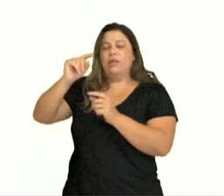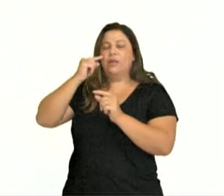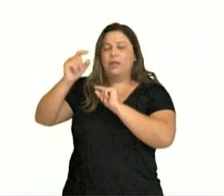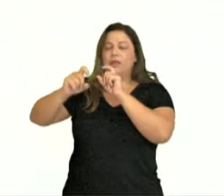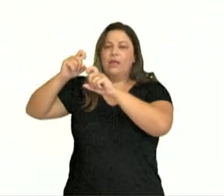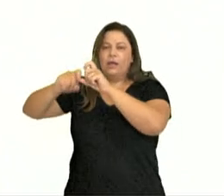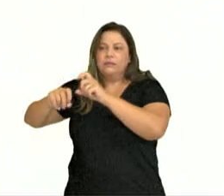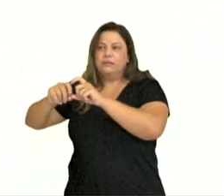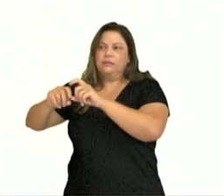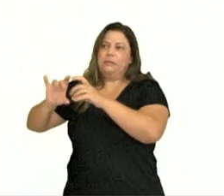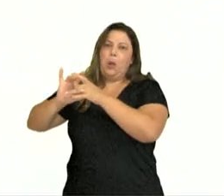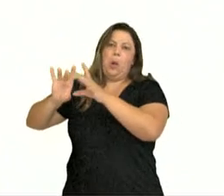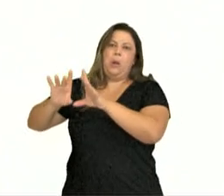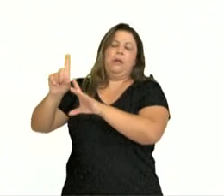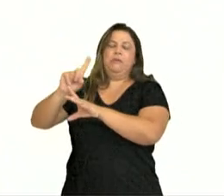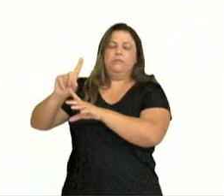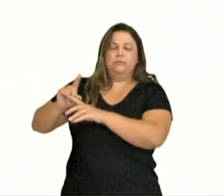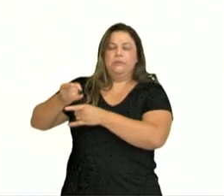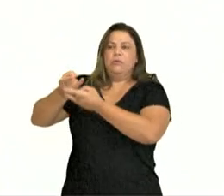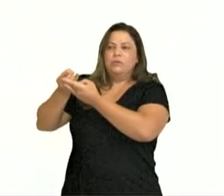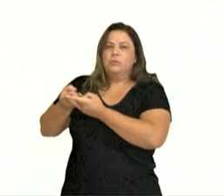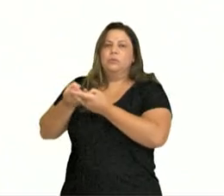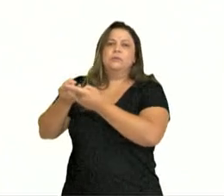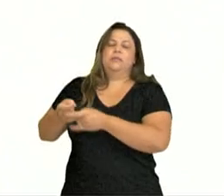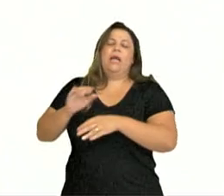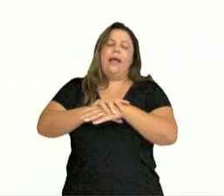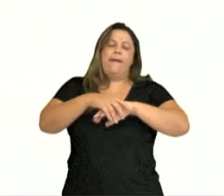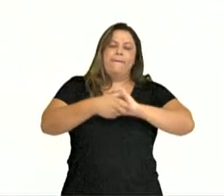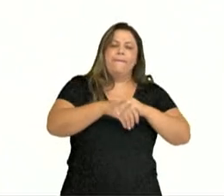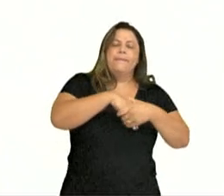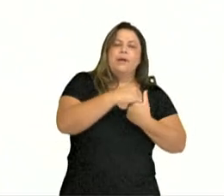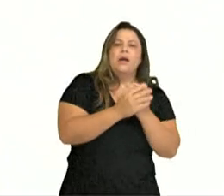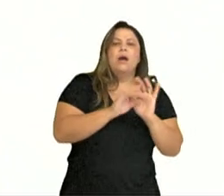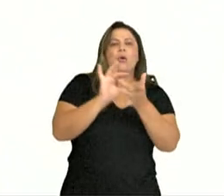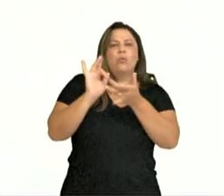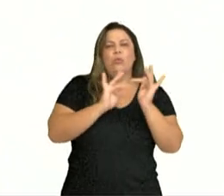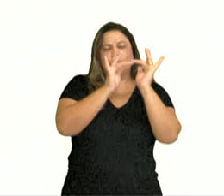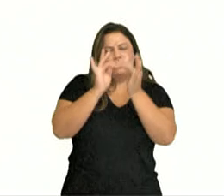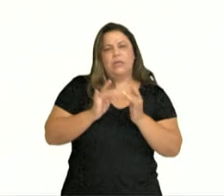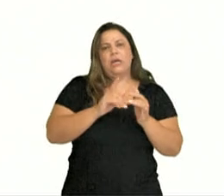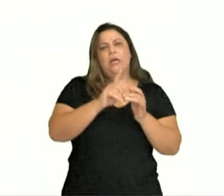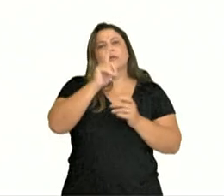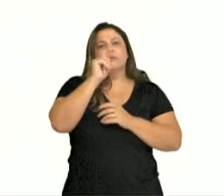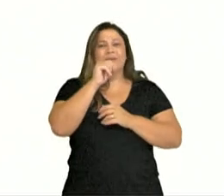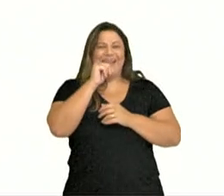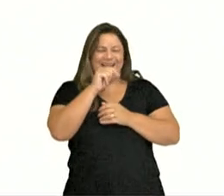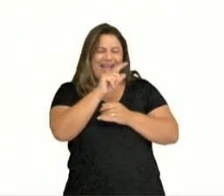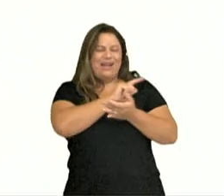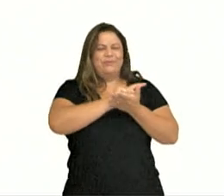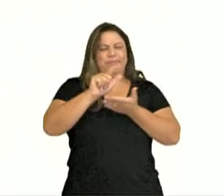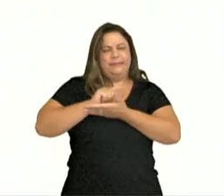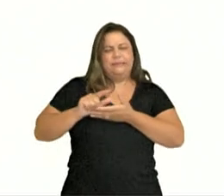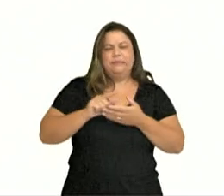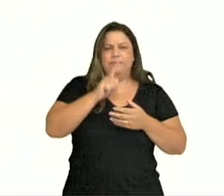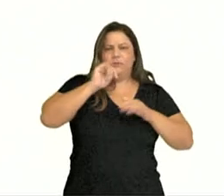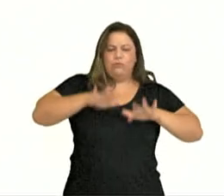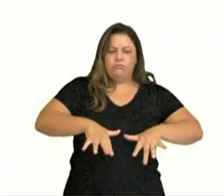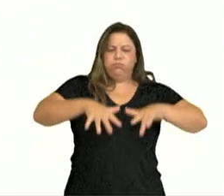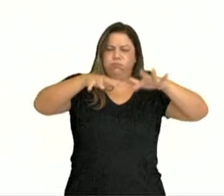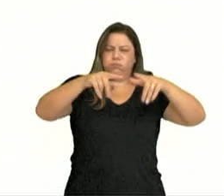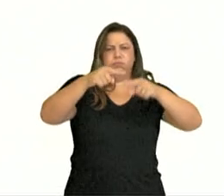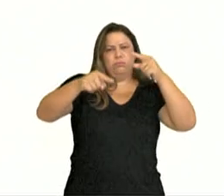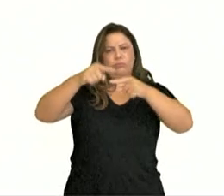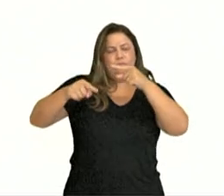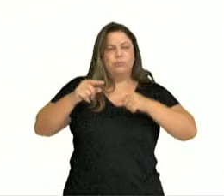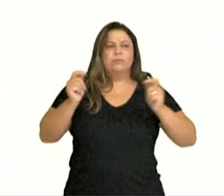preservativos, lavar bem as mãos, não ter contato com água contaminada, né? Principalmente no caso de enchentes, e manter